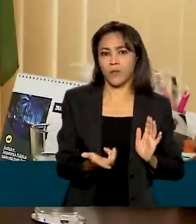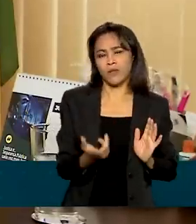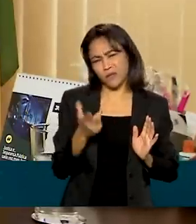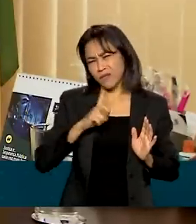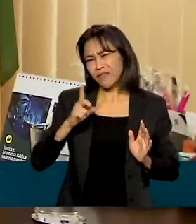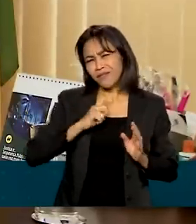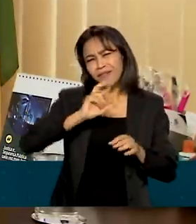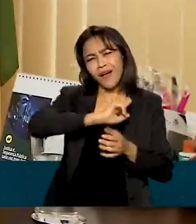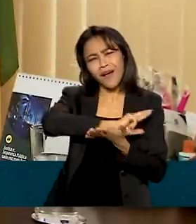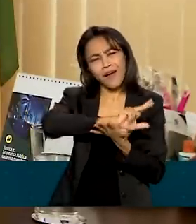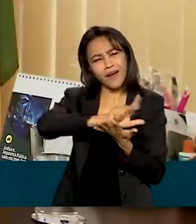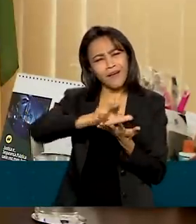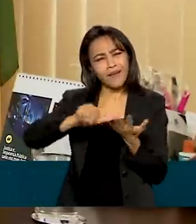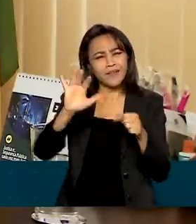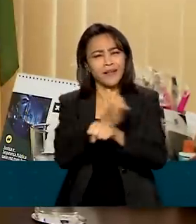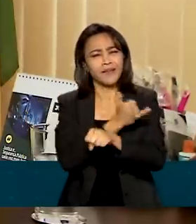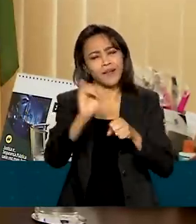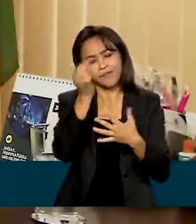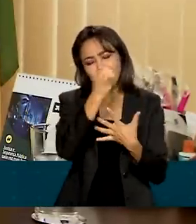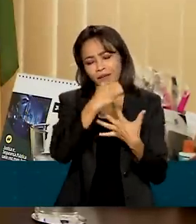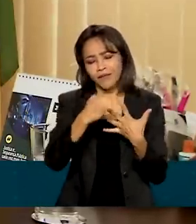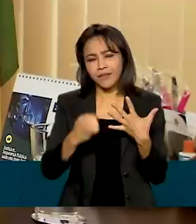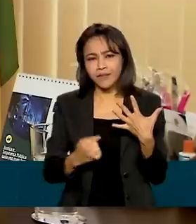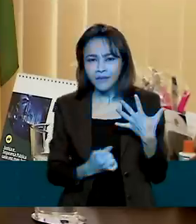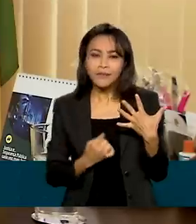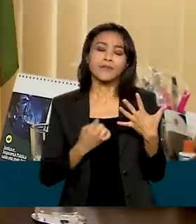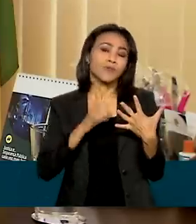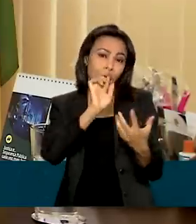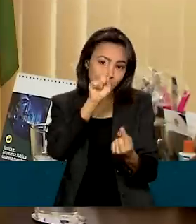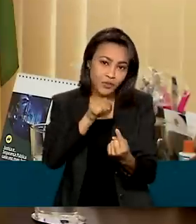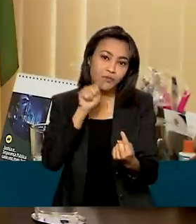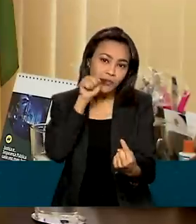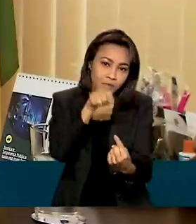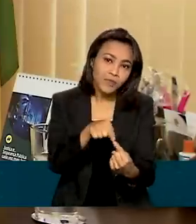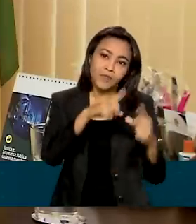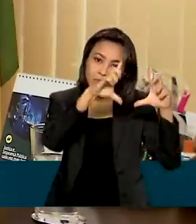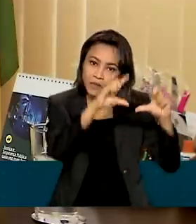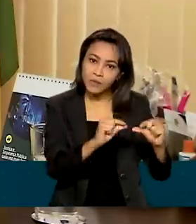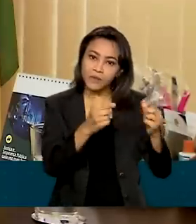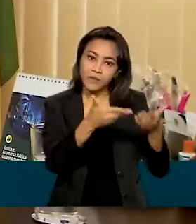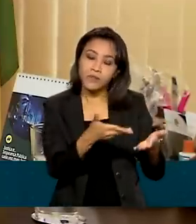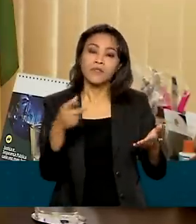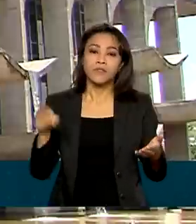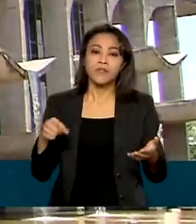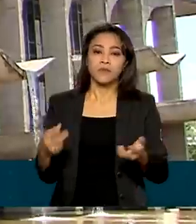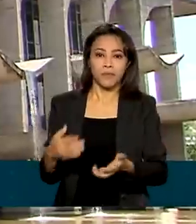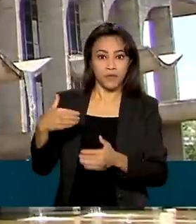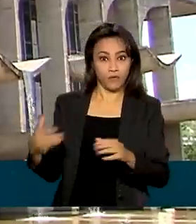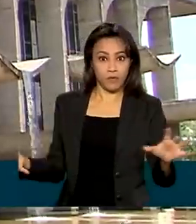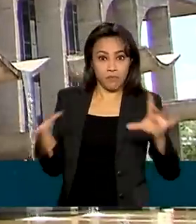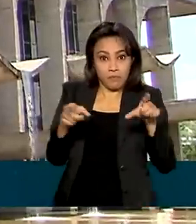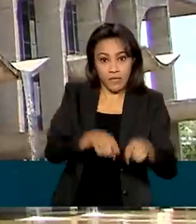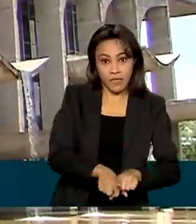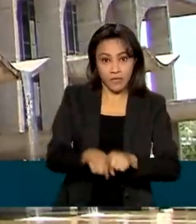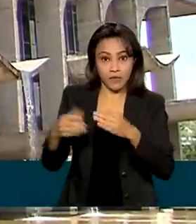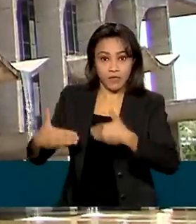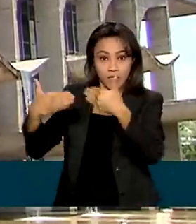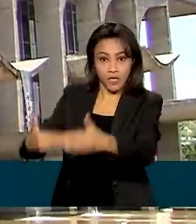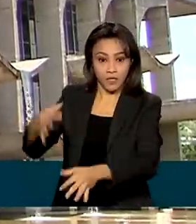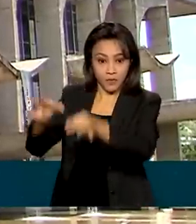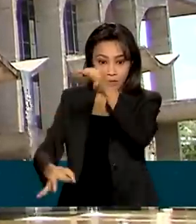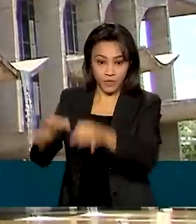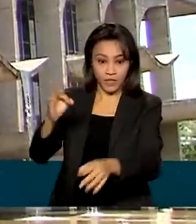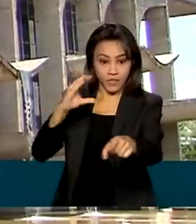de ações voltadas à redução da oferta no caso do Ministério da Justiça pela sociedade pelo